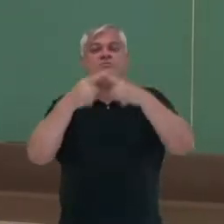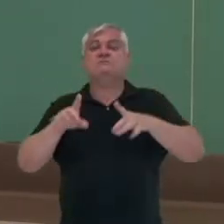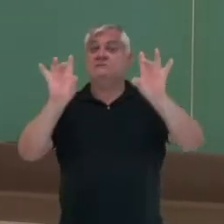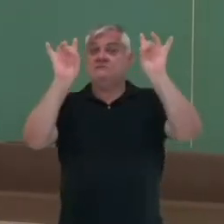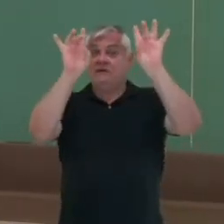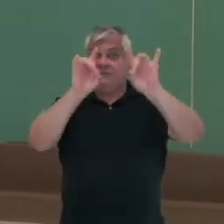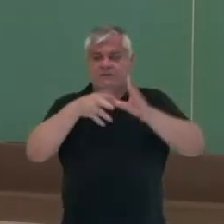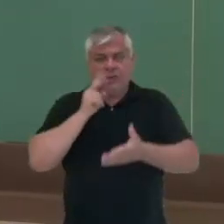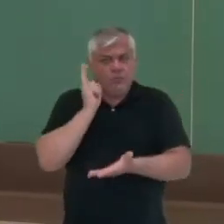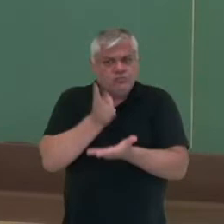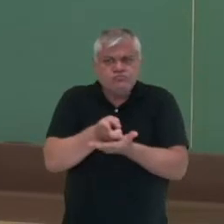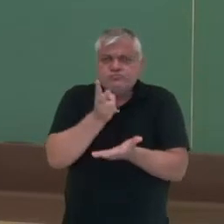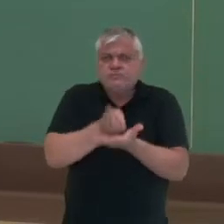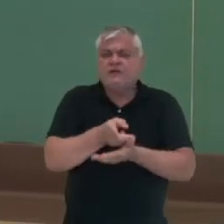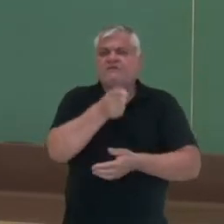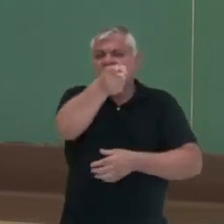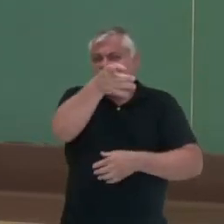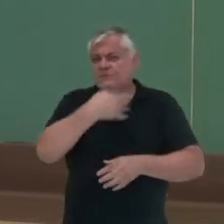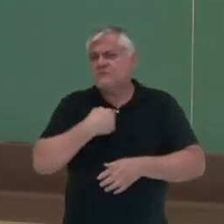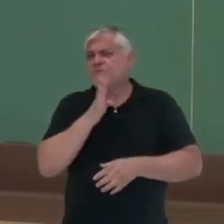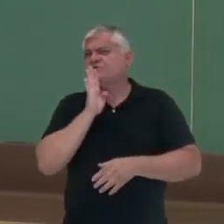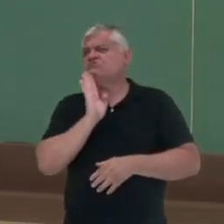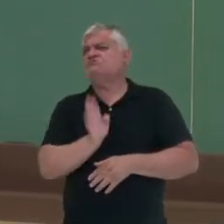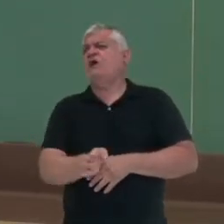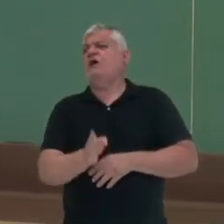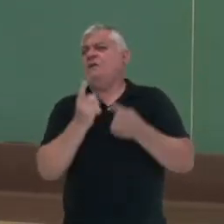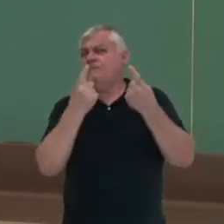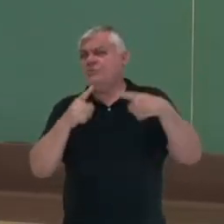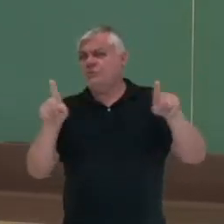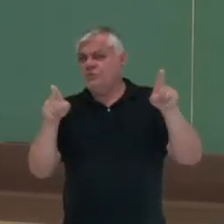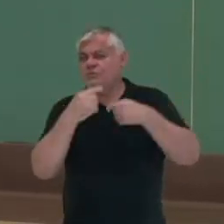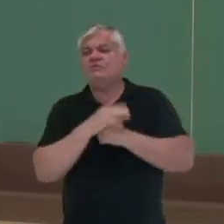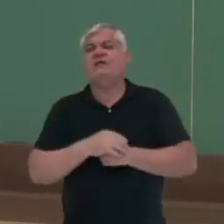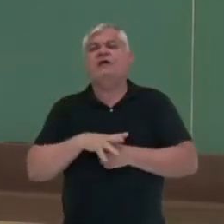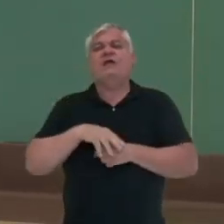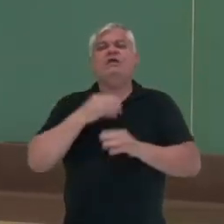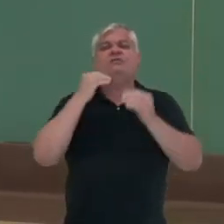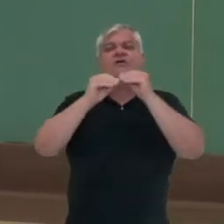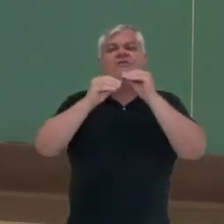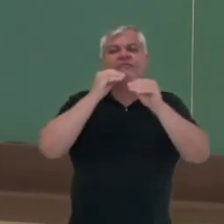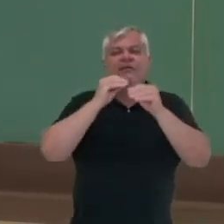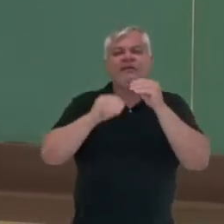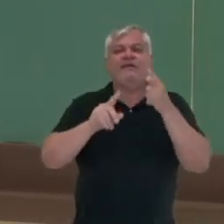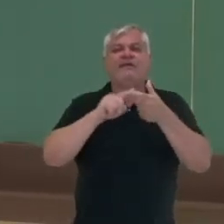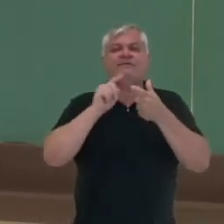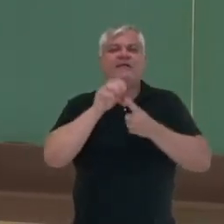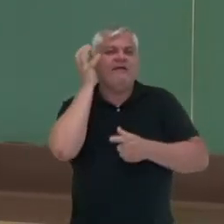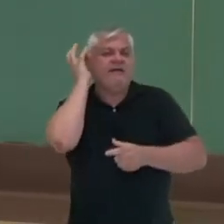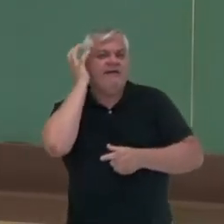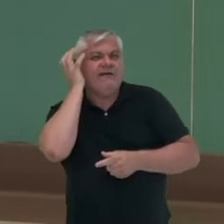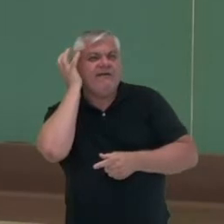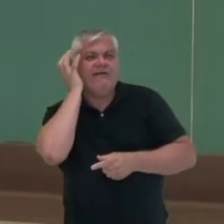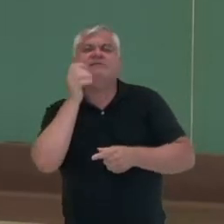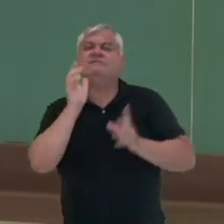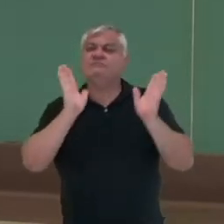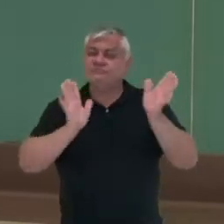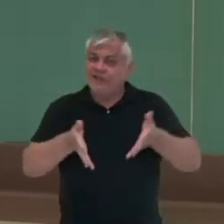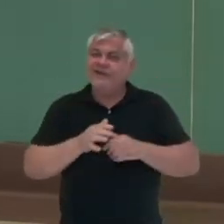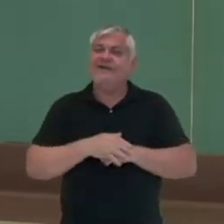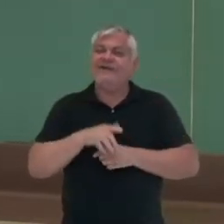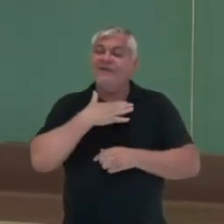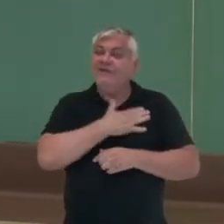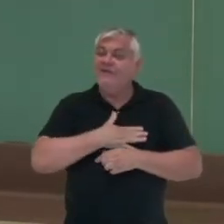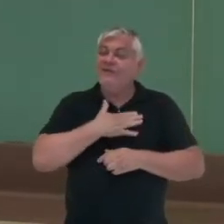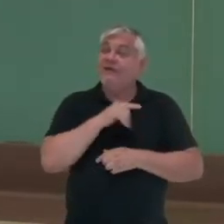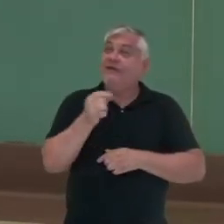você certamente já ouviu numa trilha de novela, nas rádios, você mesmo às vezes pode até gostar de uma